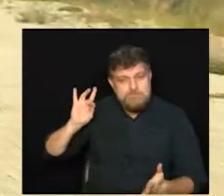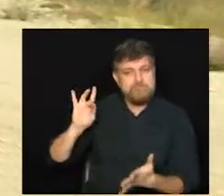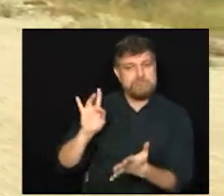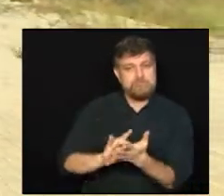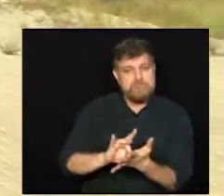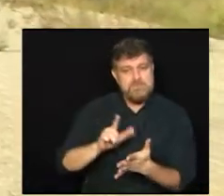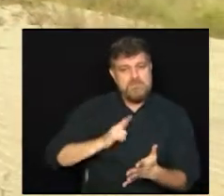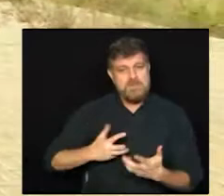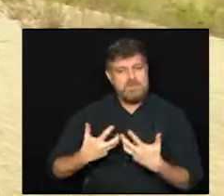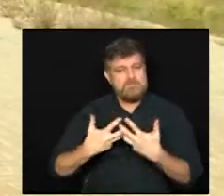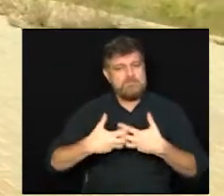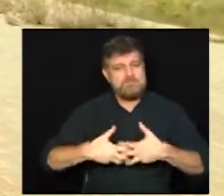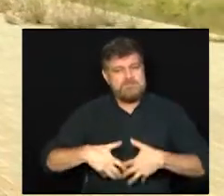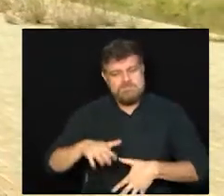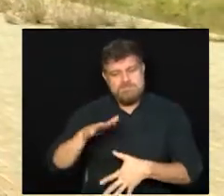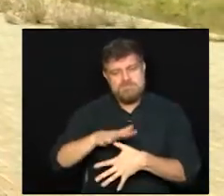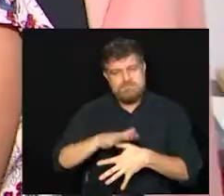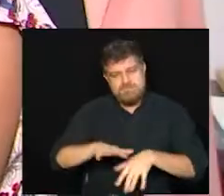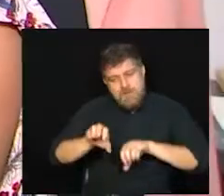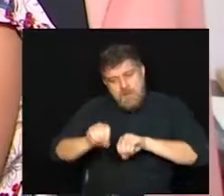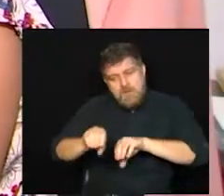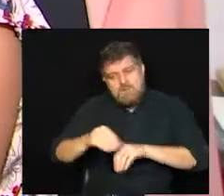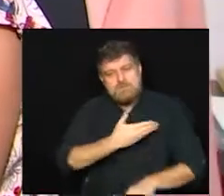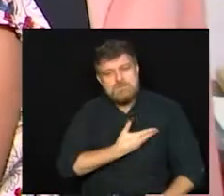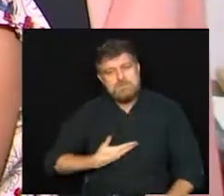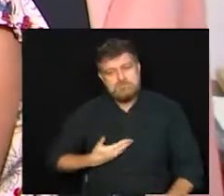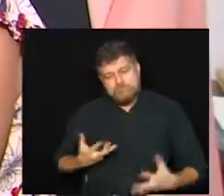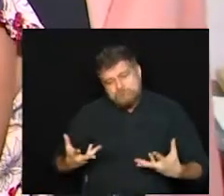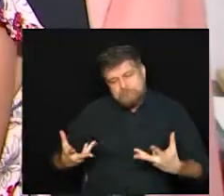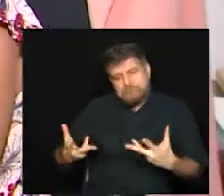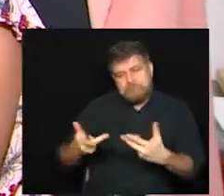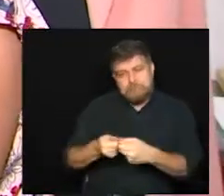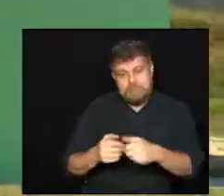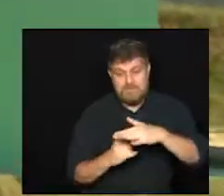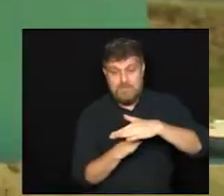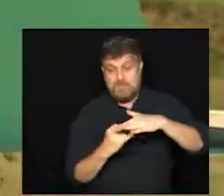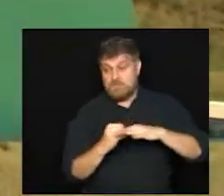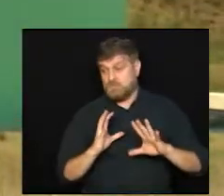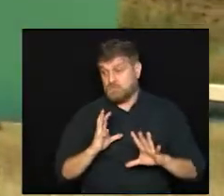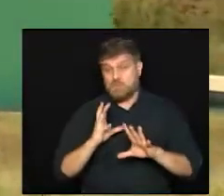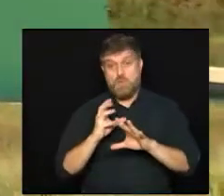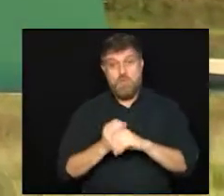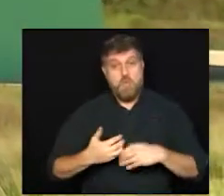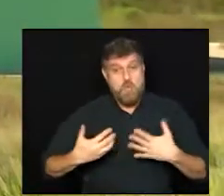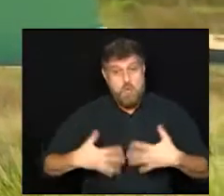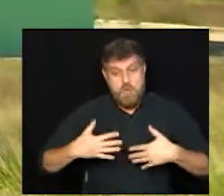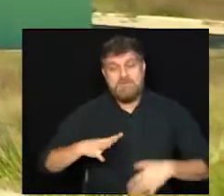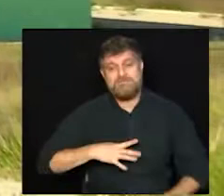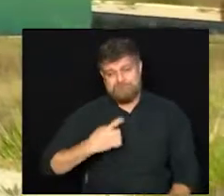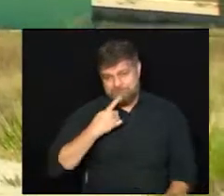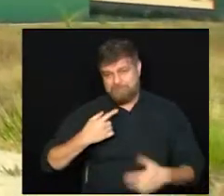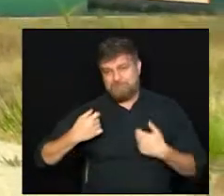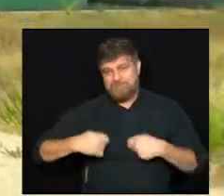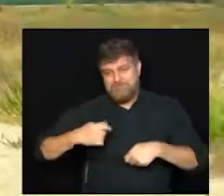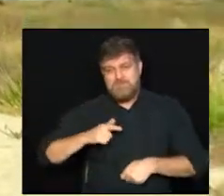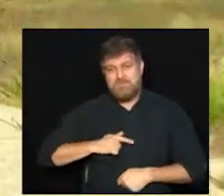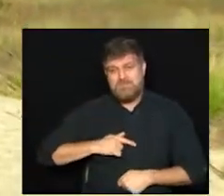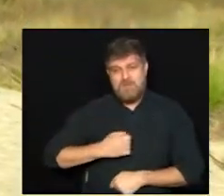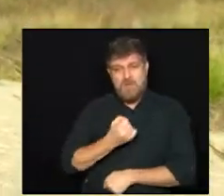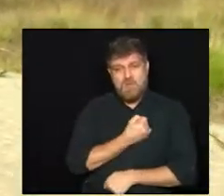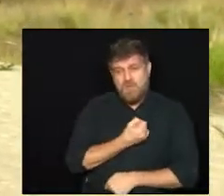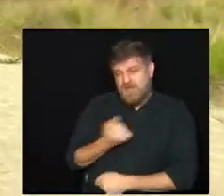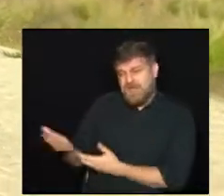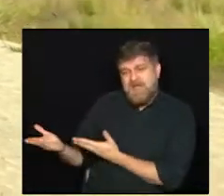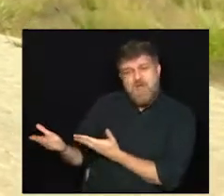por sua excelência no ensino público. É um instituto muito completo. E a nossa cidade precisa muito. A gente tem um número de jovens, a gente